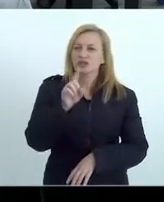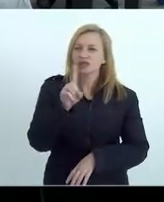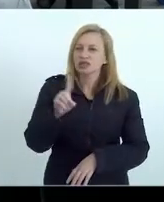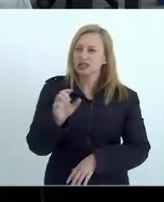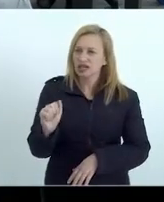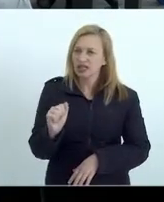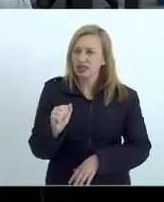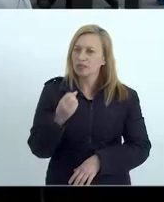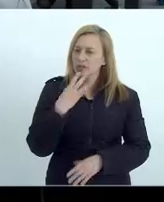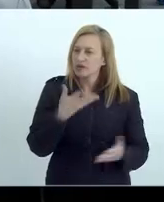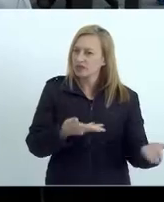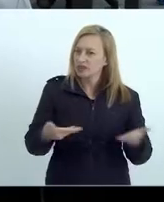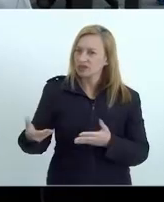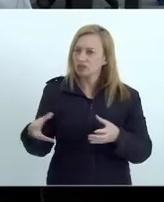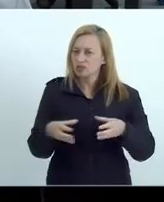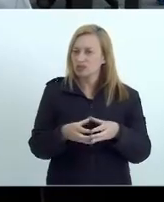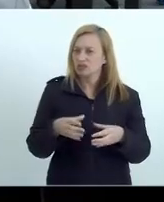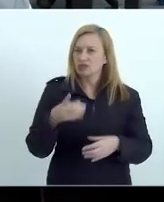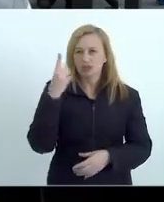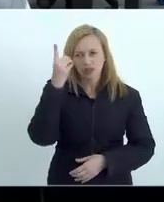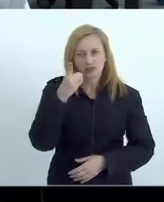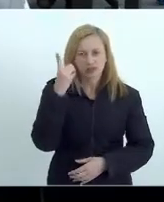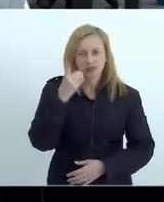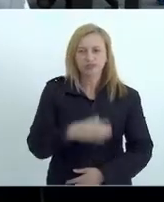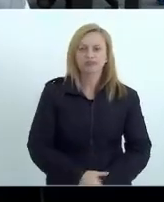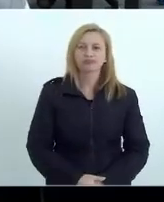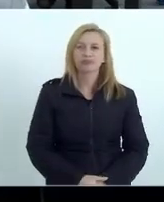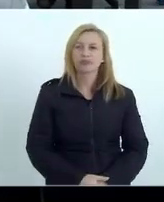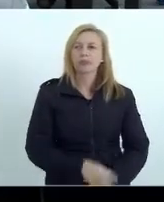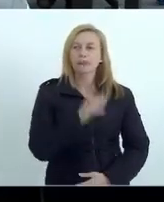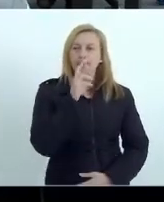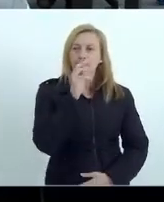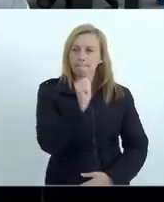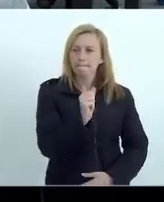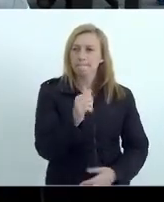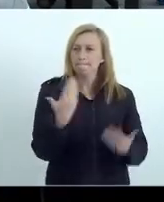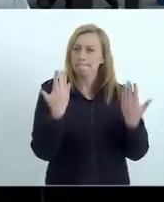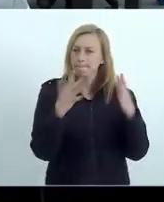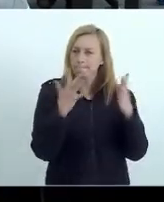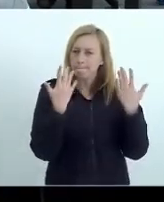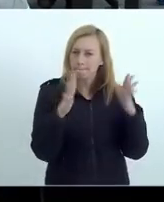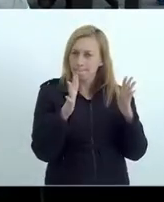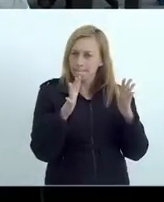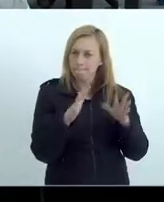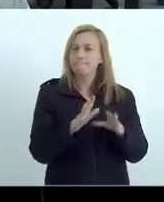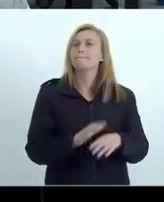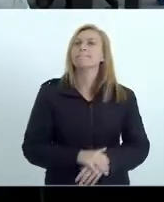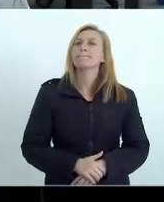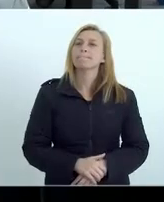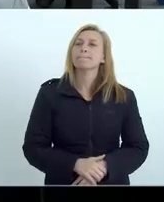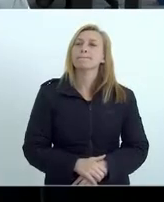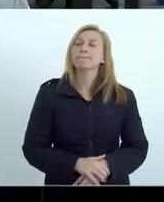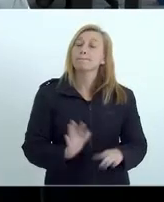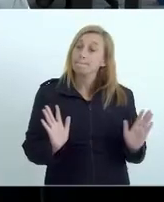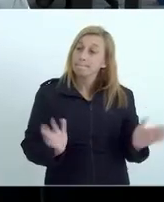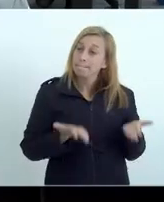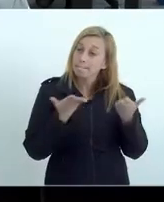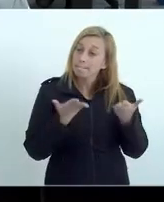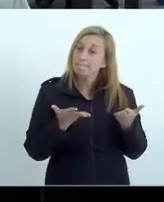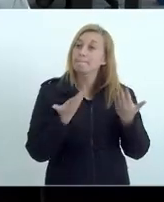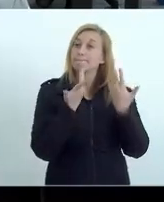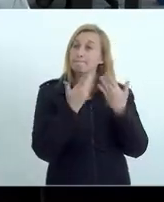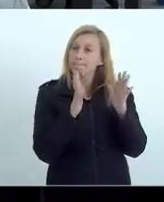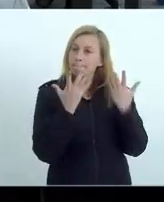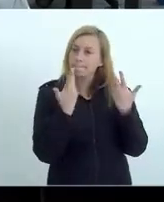Zaca Seja bem vindo a comissão deputado o Rodrigo parabéns parabéns pela pela iniciativa